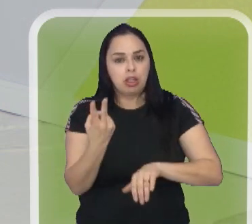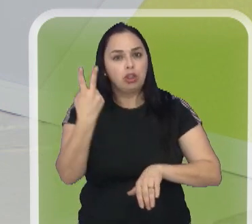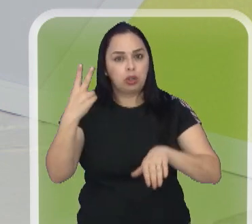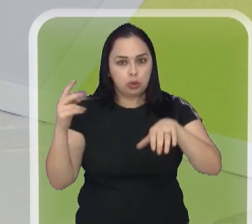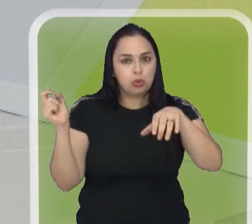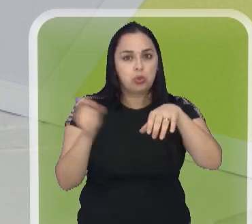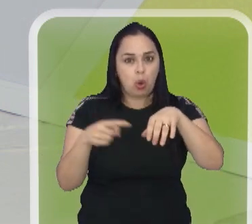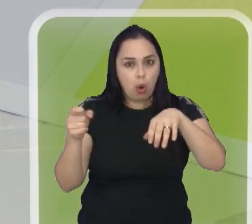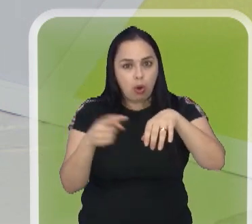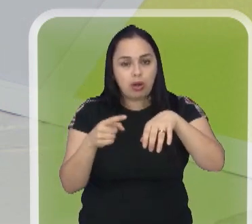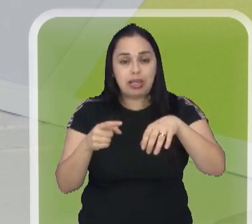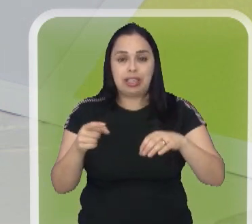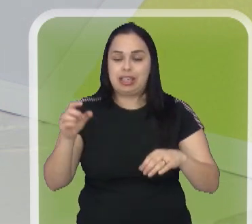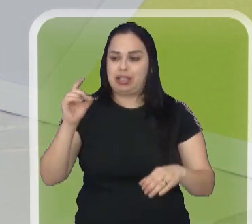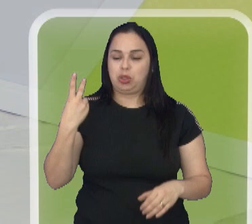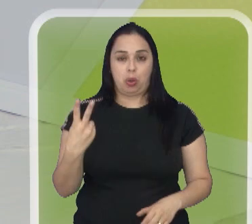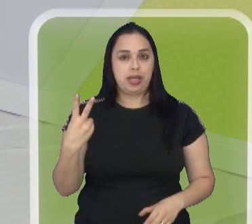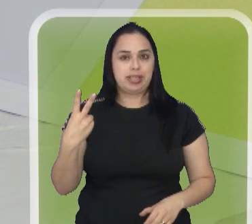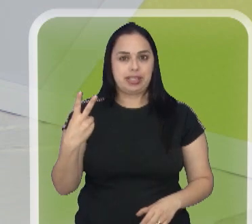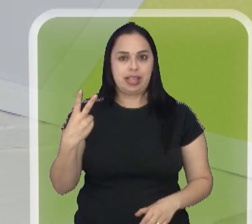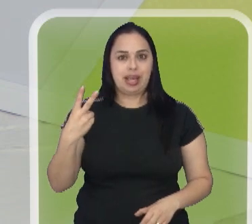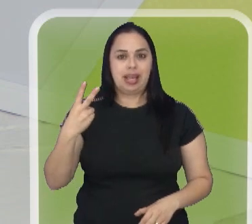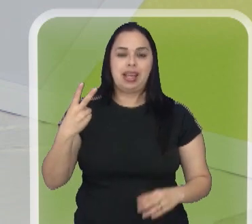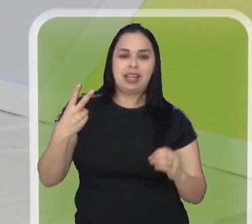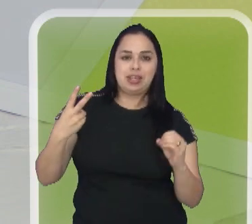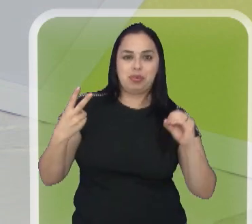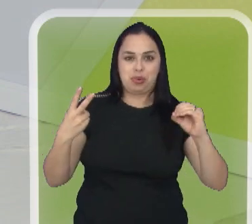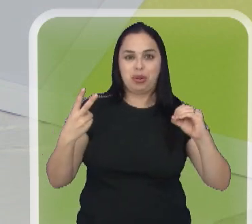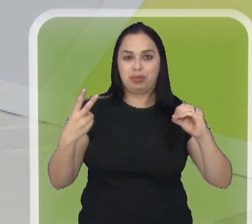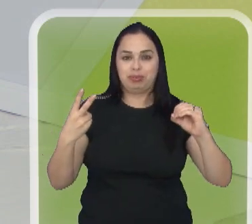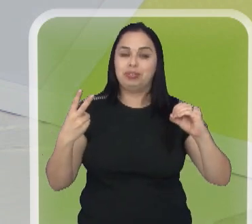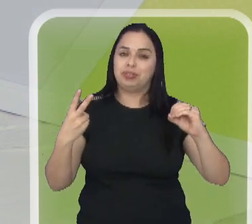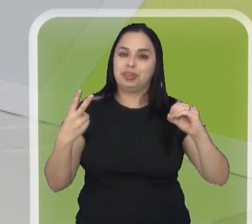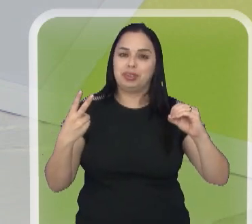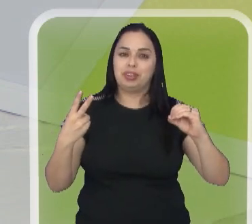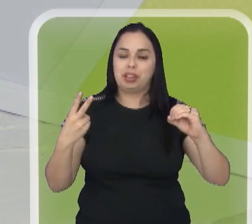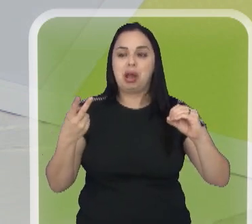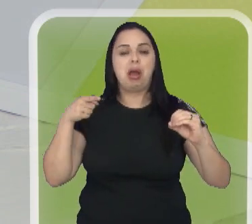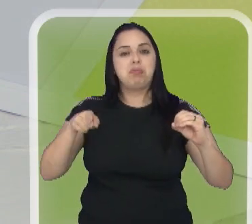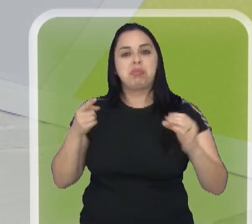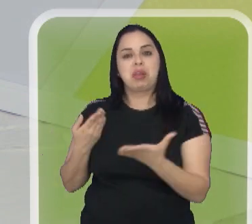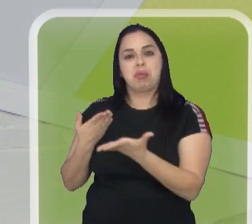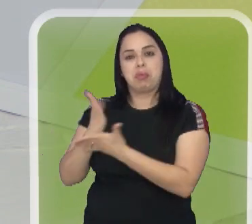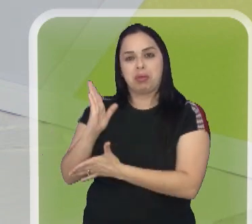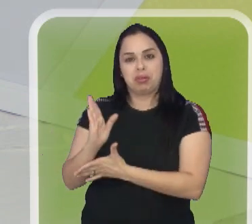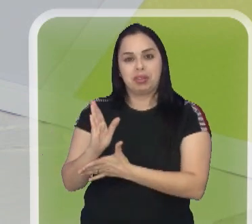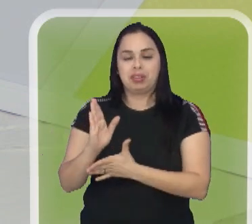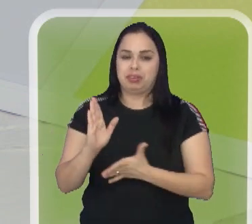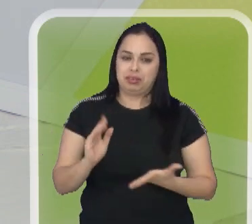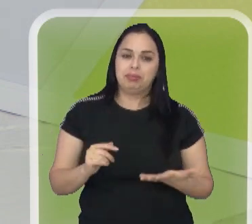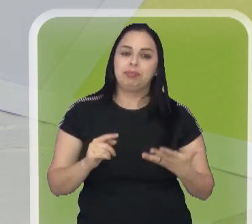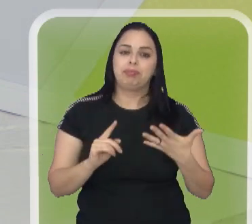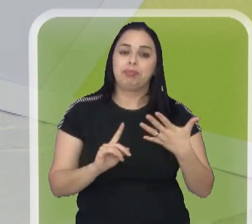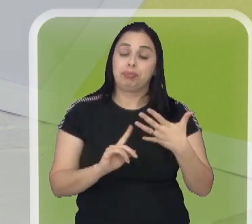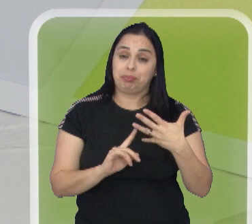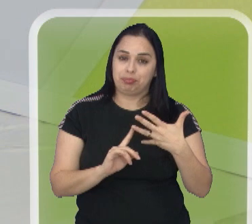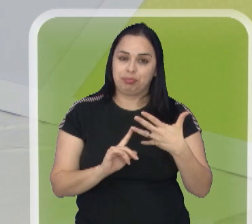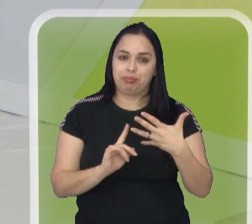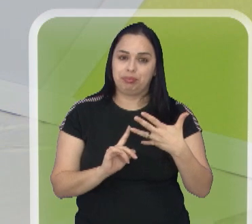fizer 2-0, se ganhar o seu jogo por 2-0, independente do outro resultado, São José entra. Pode acontecer o que acontecer.